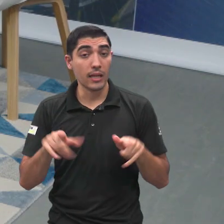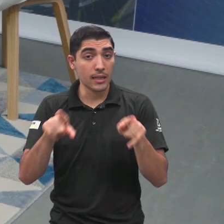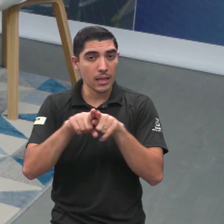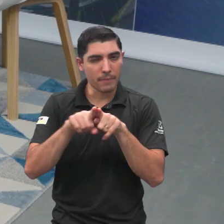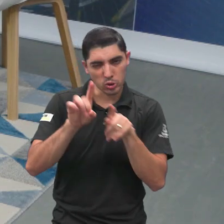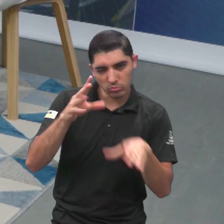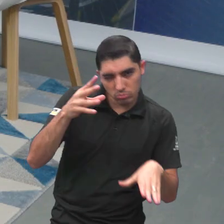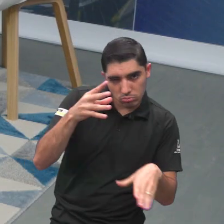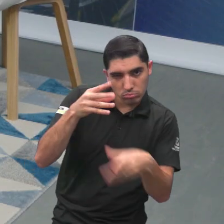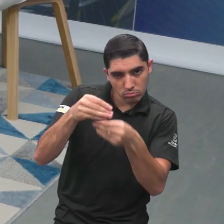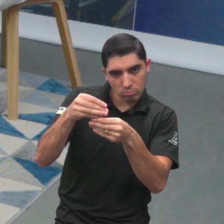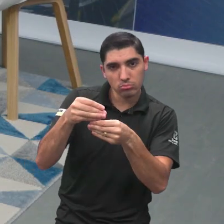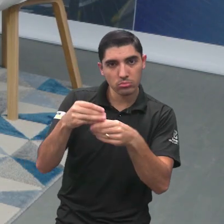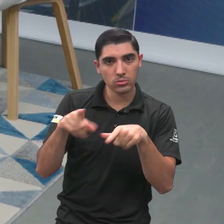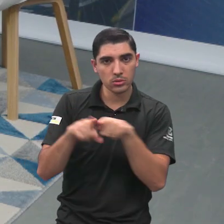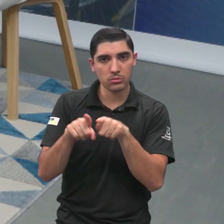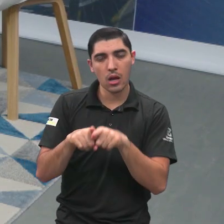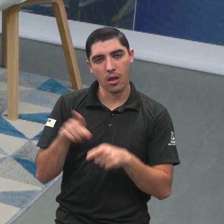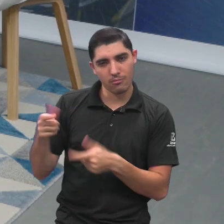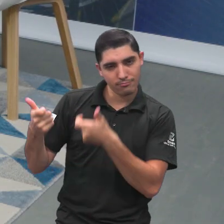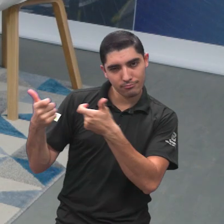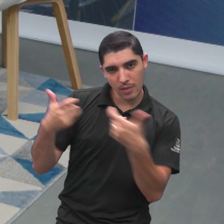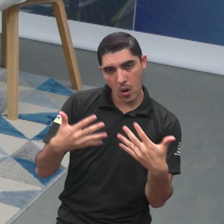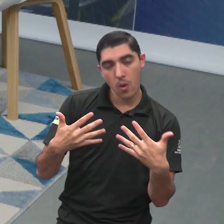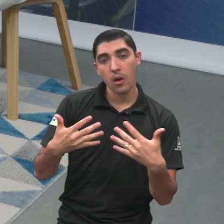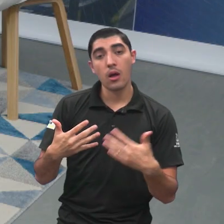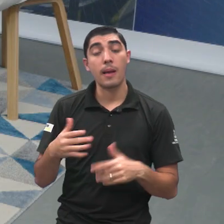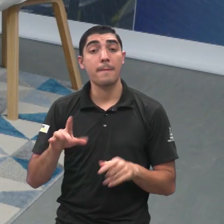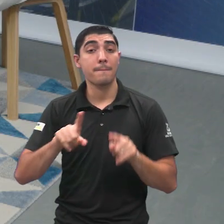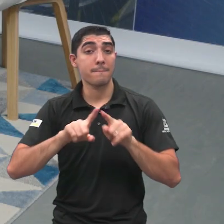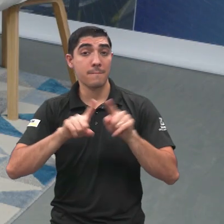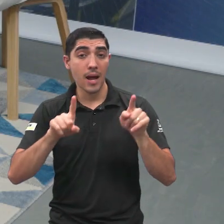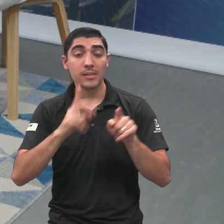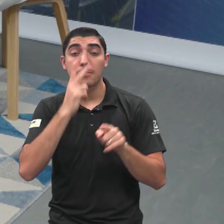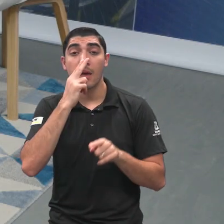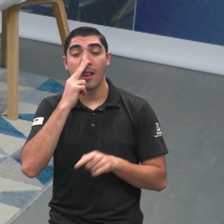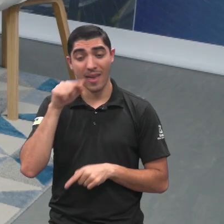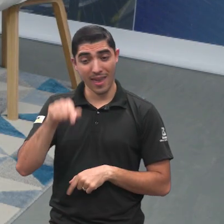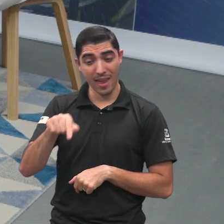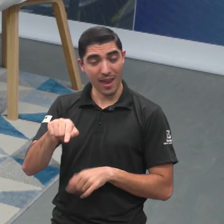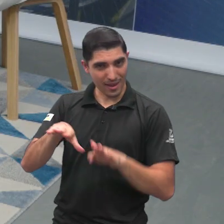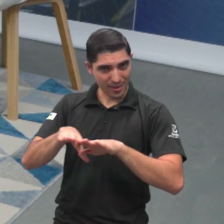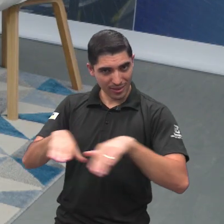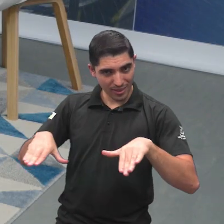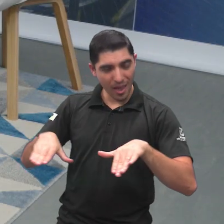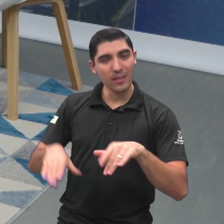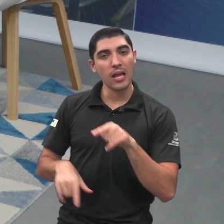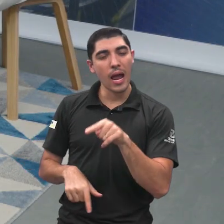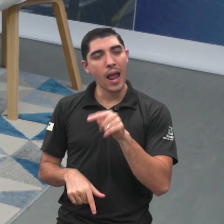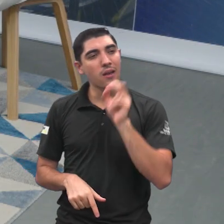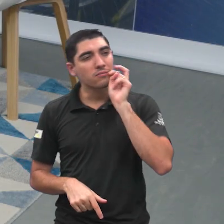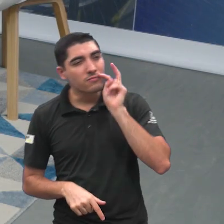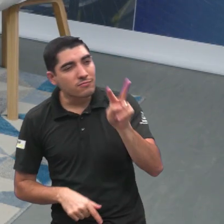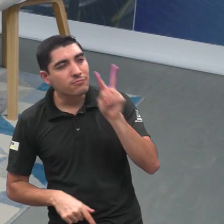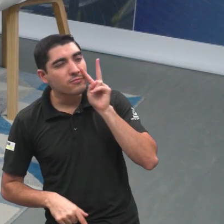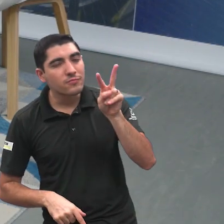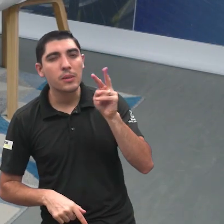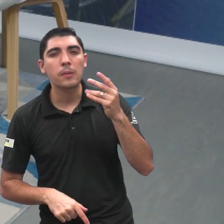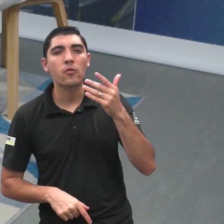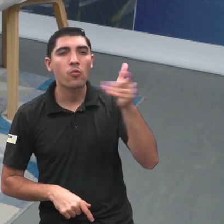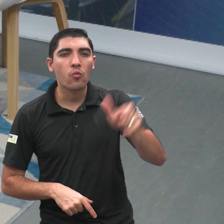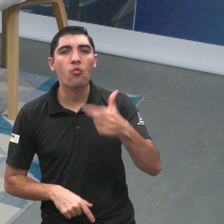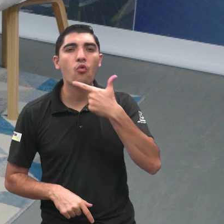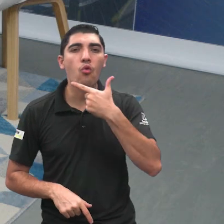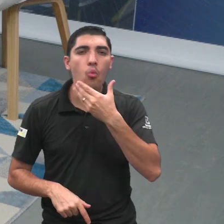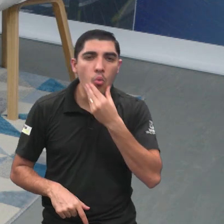para complementar, né, do que, assim, mas acaba aquela criança, por exemplo, vendo o avô como aquela presença